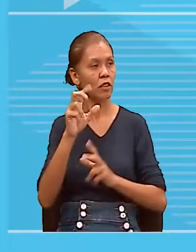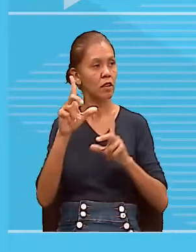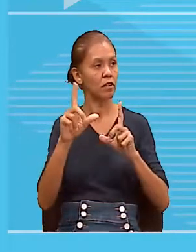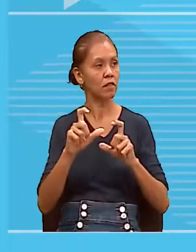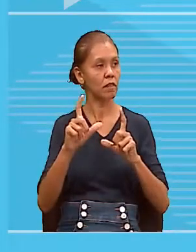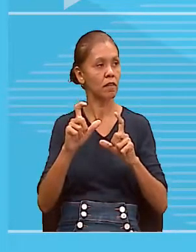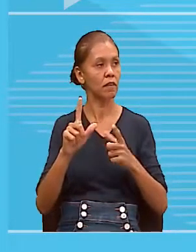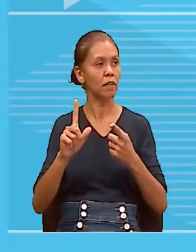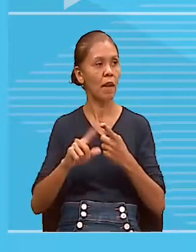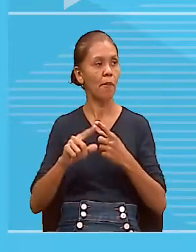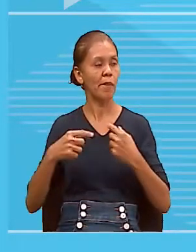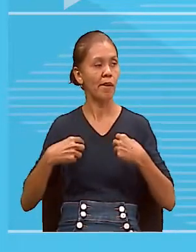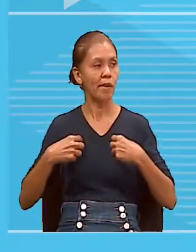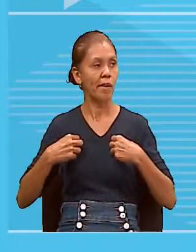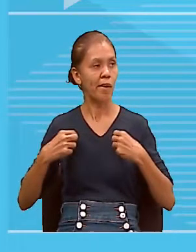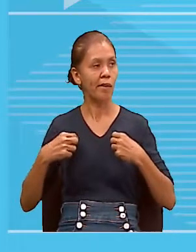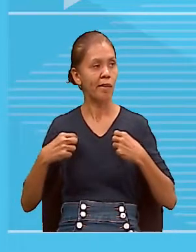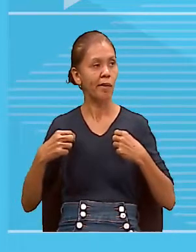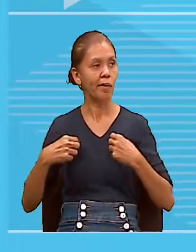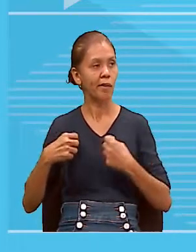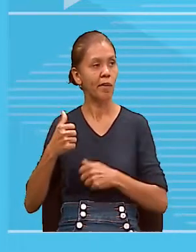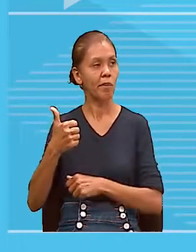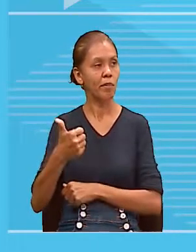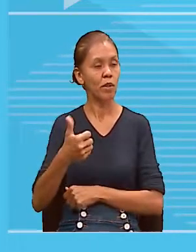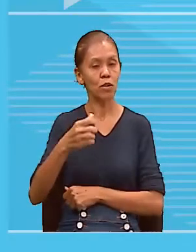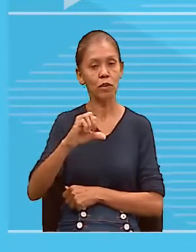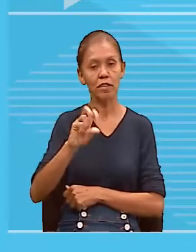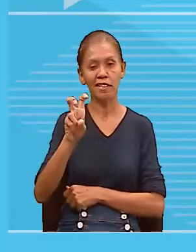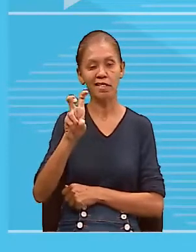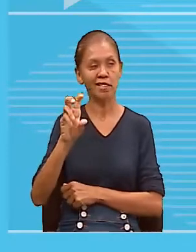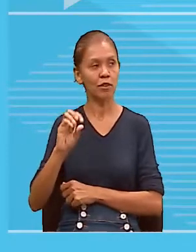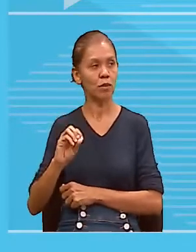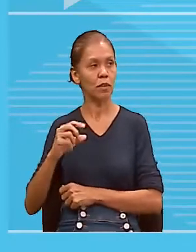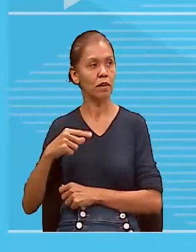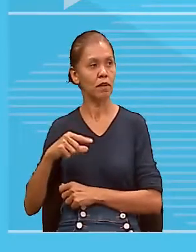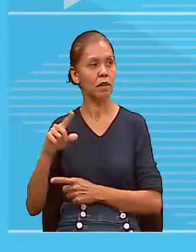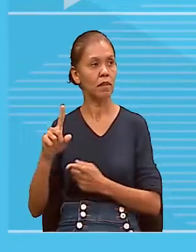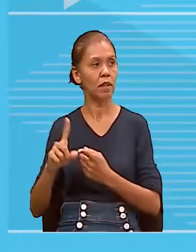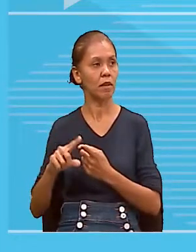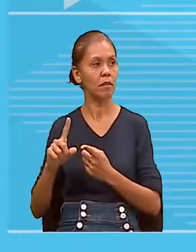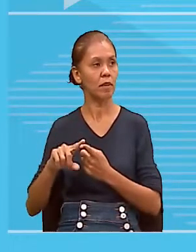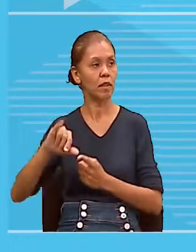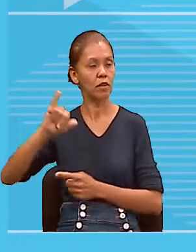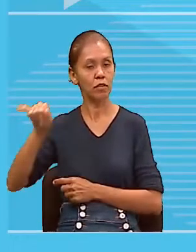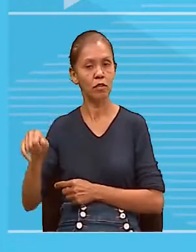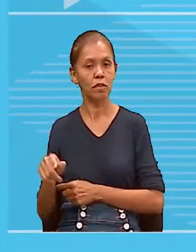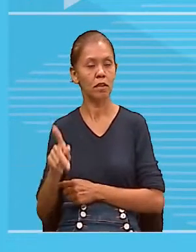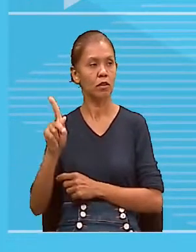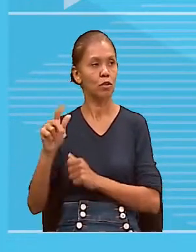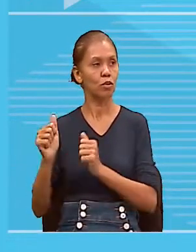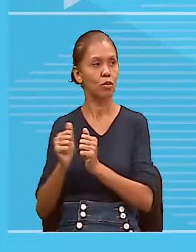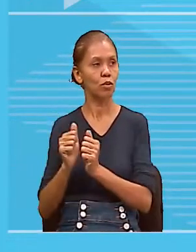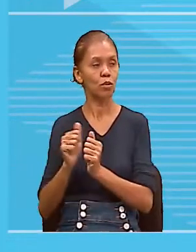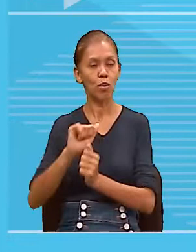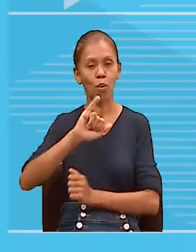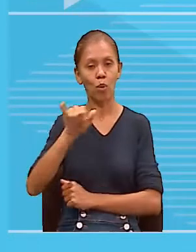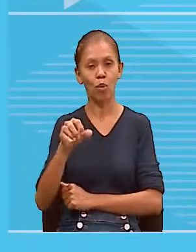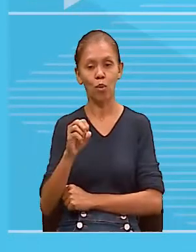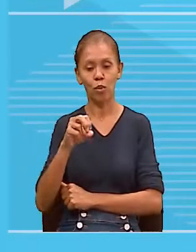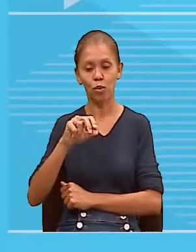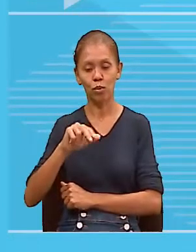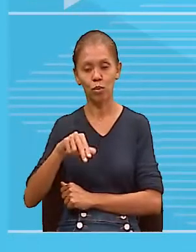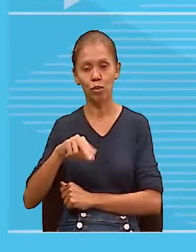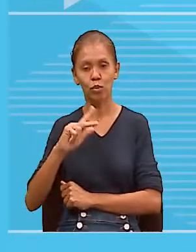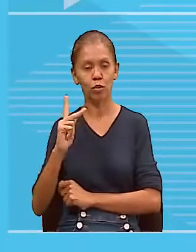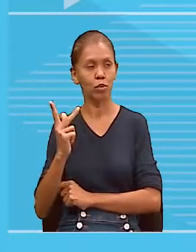a camisa do Pelé de 1950 o nosso Presidente Juscelino com John Kennedy tá aqui a obra os